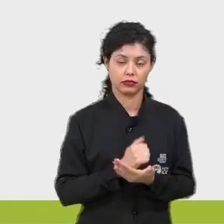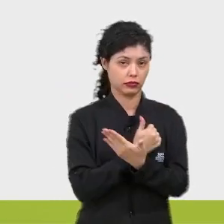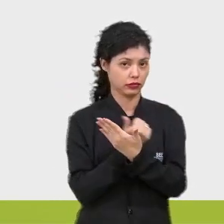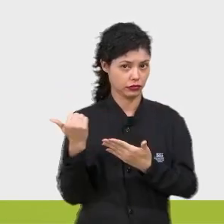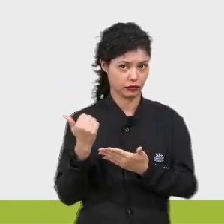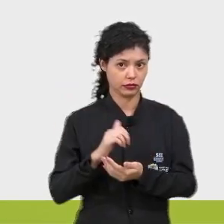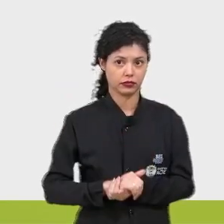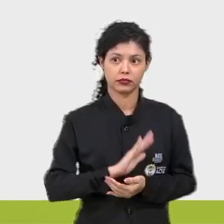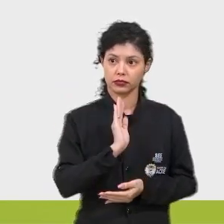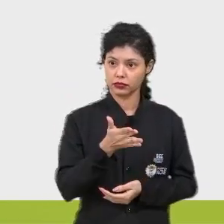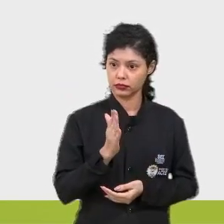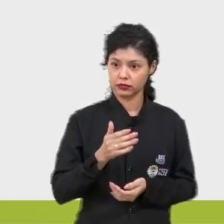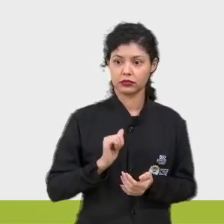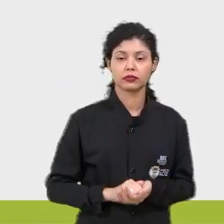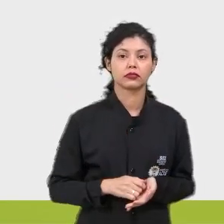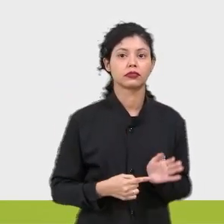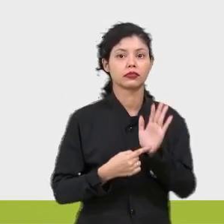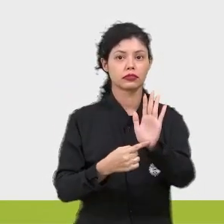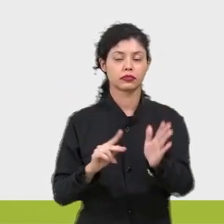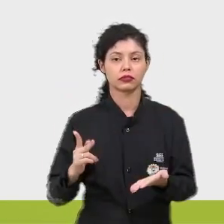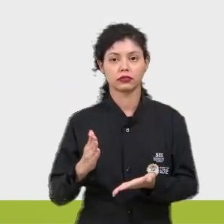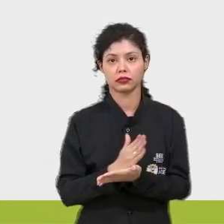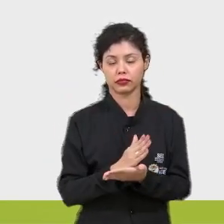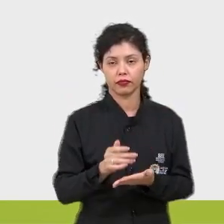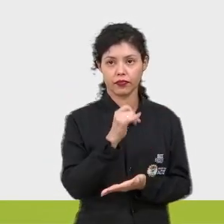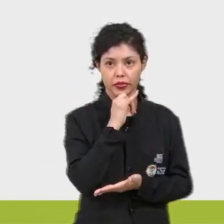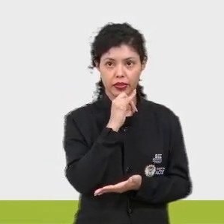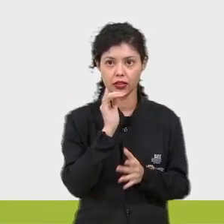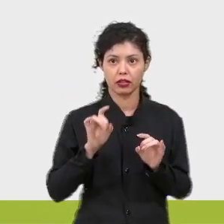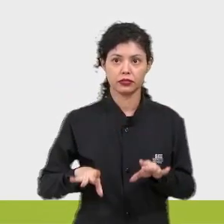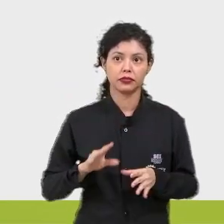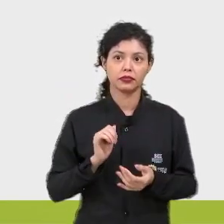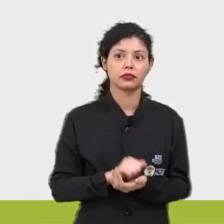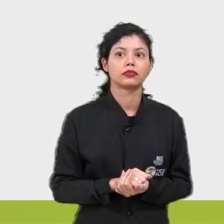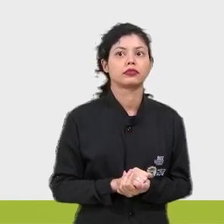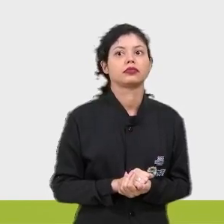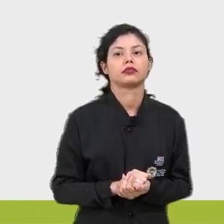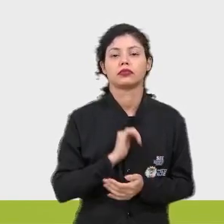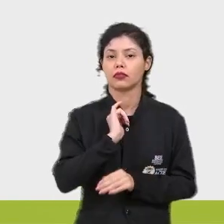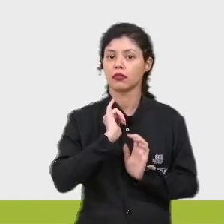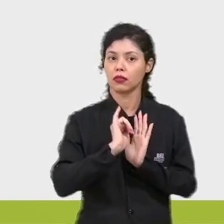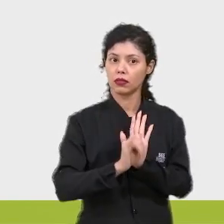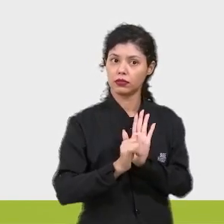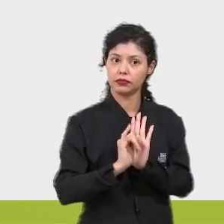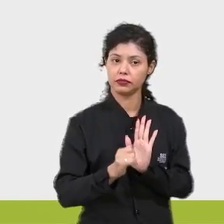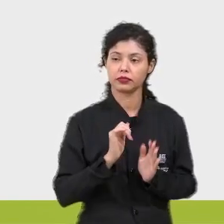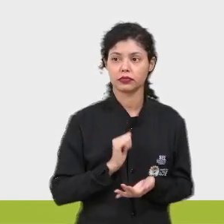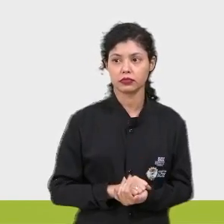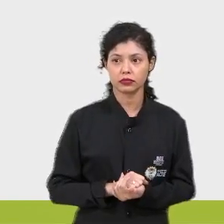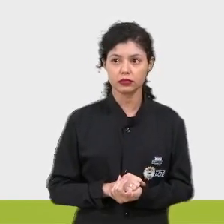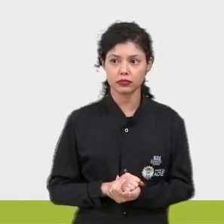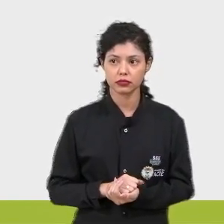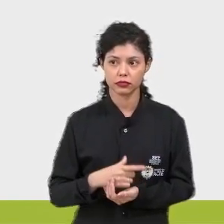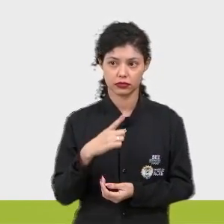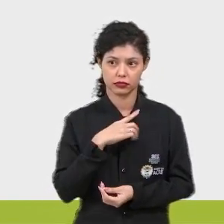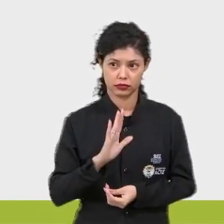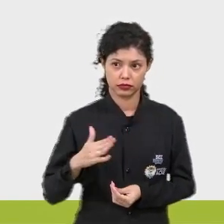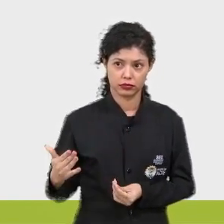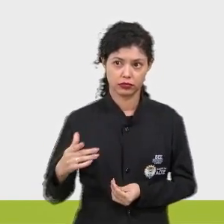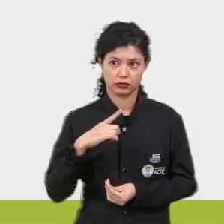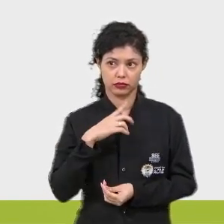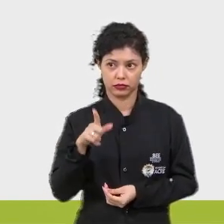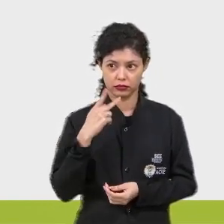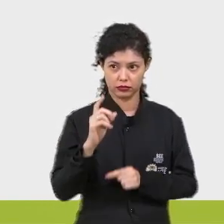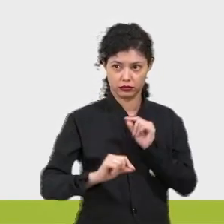ação. Já vou citar alguns exemplos. Por último, nós temos aí o texto narrativo, ou a narração, quando ele conta